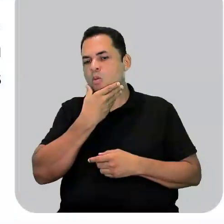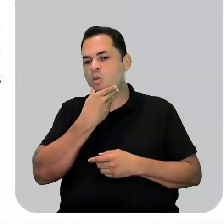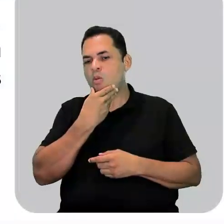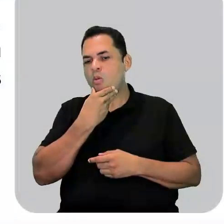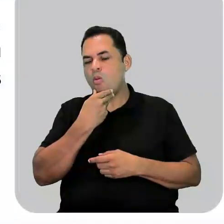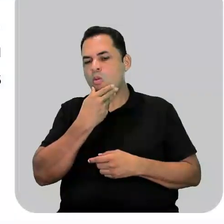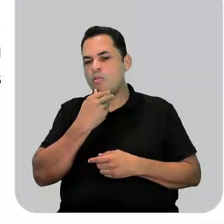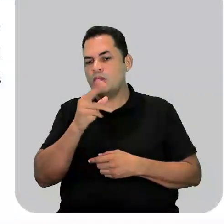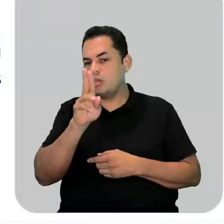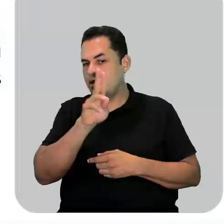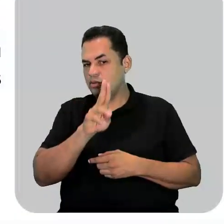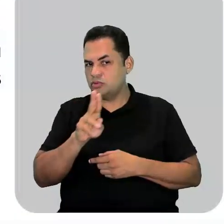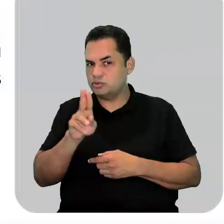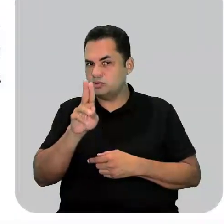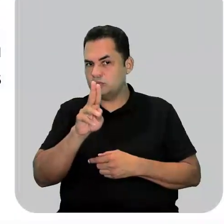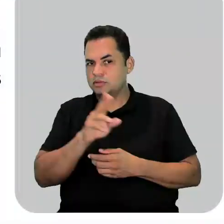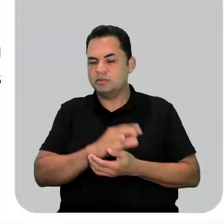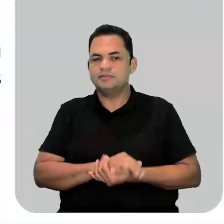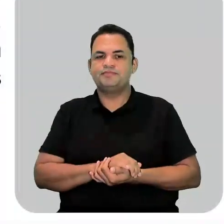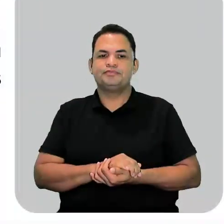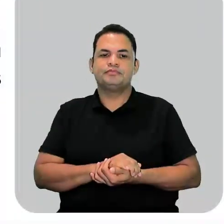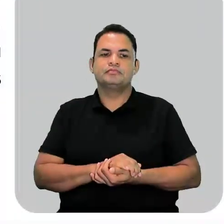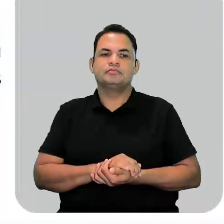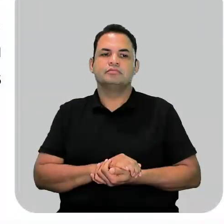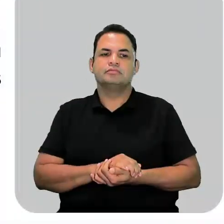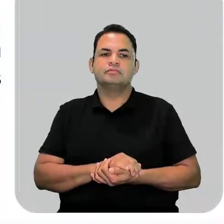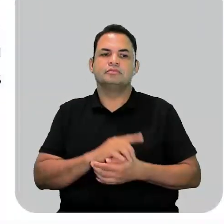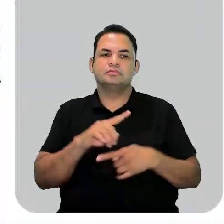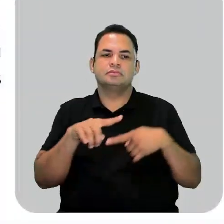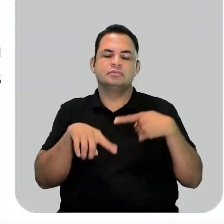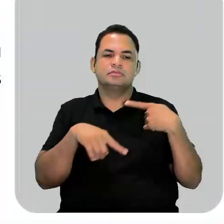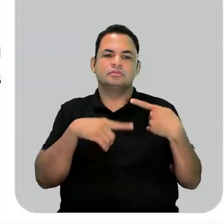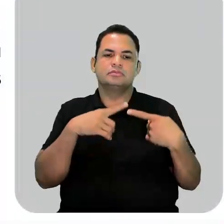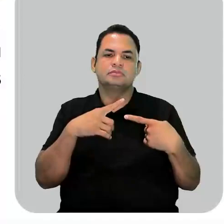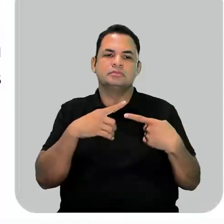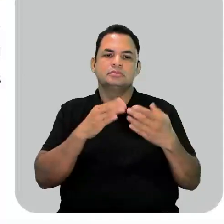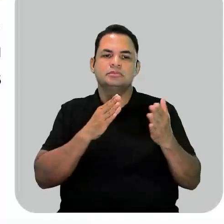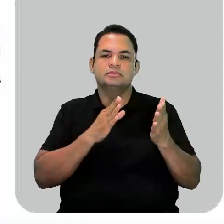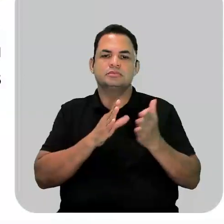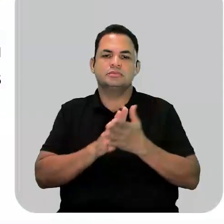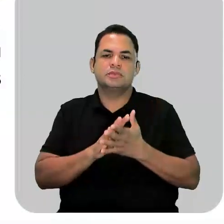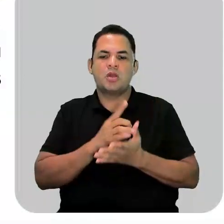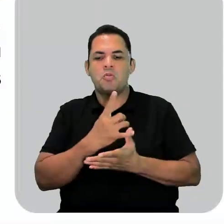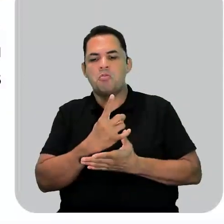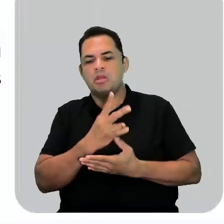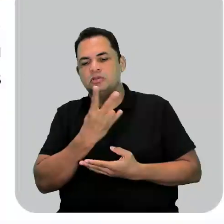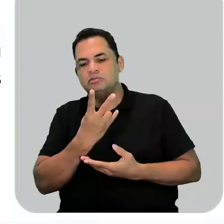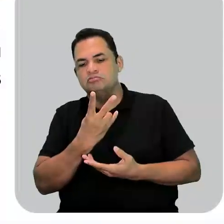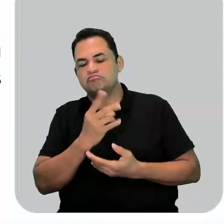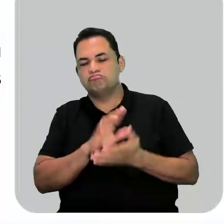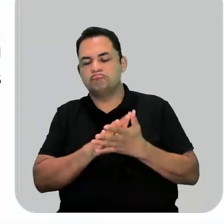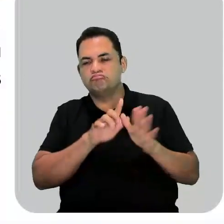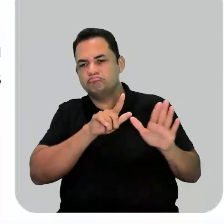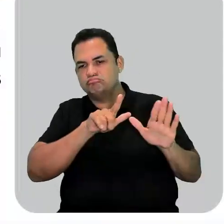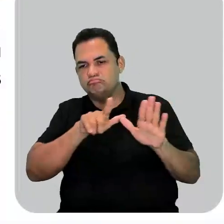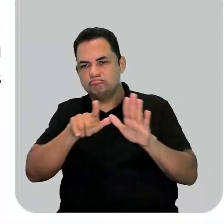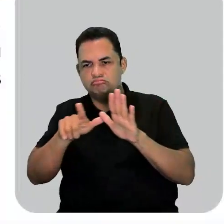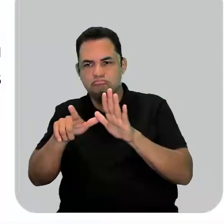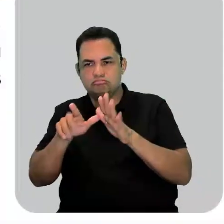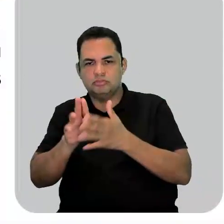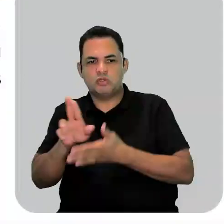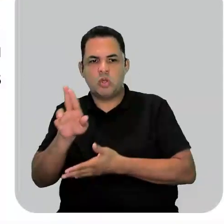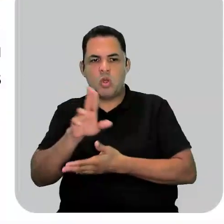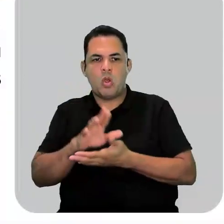outras alternativas, o que elas falam? Após o período de 1 a 2 semanas de uso dos